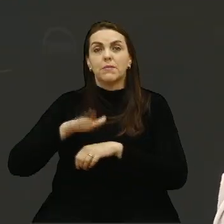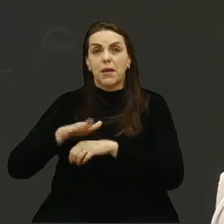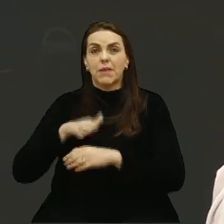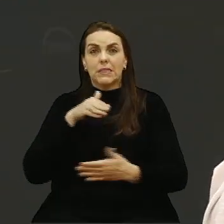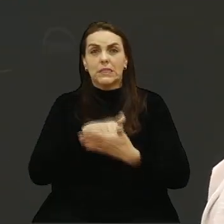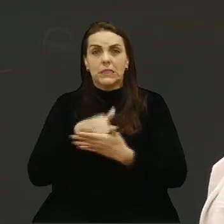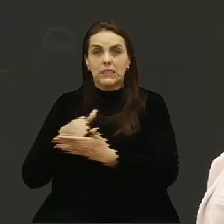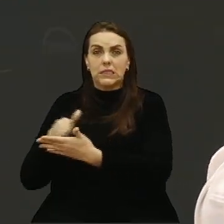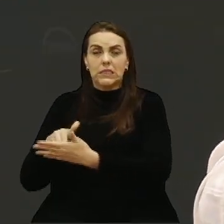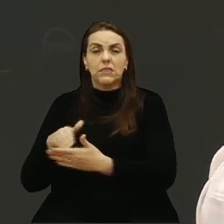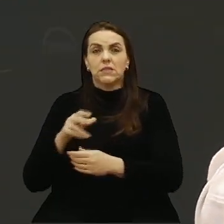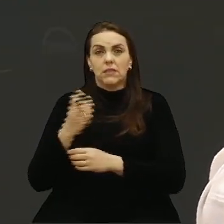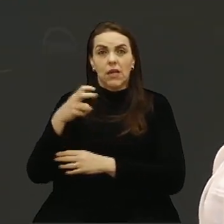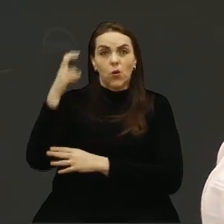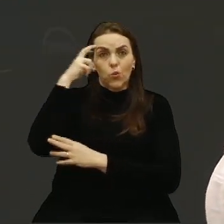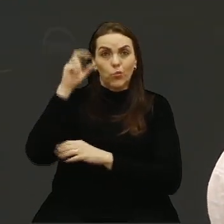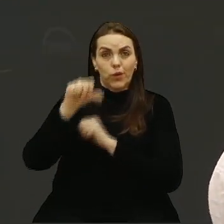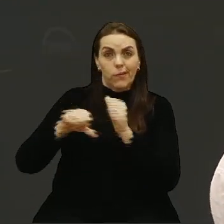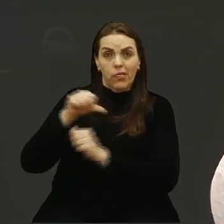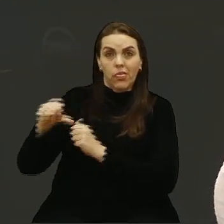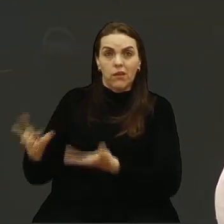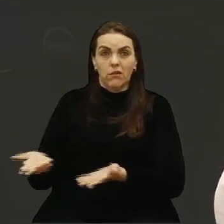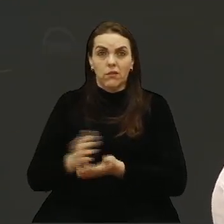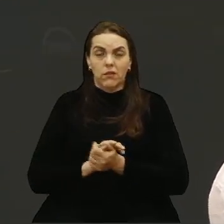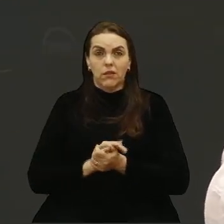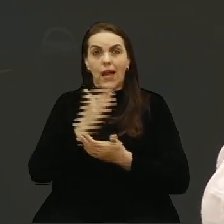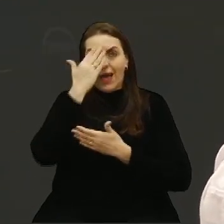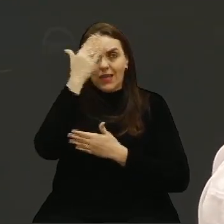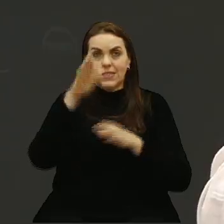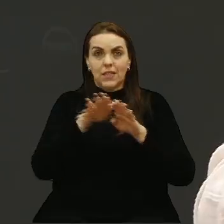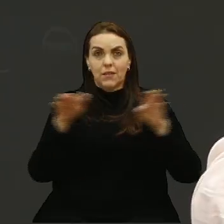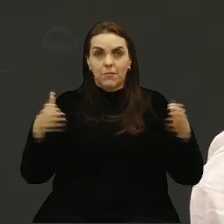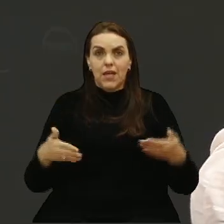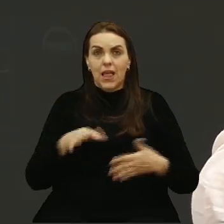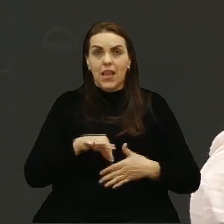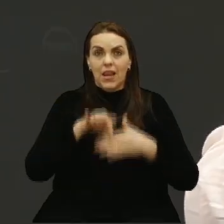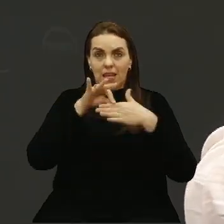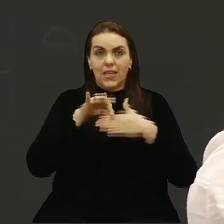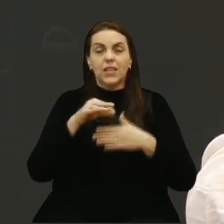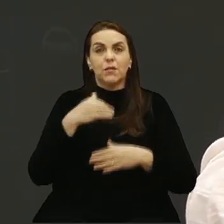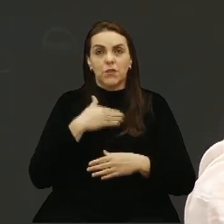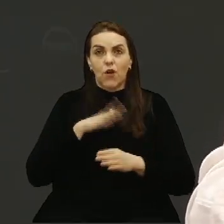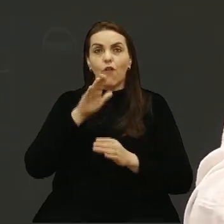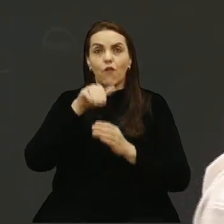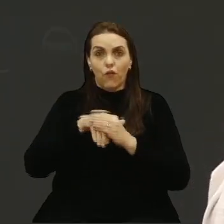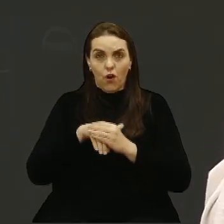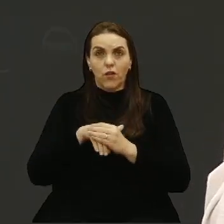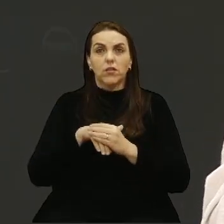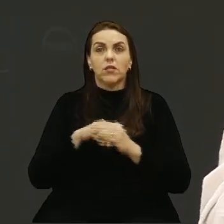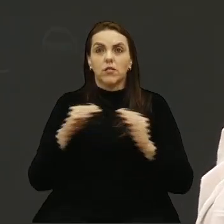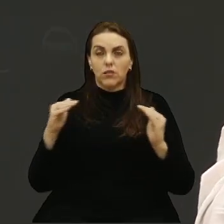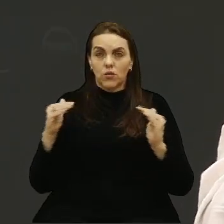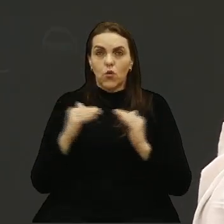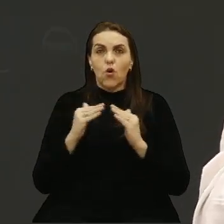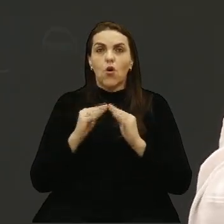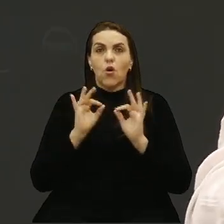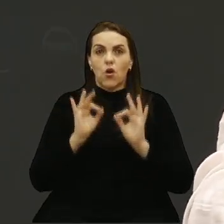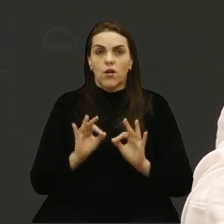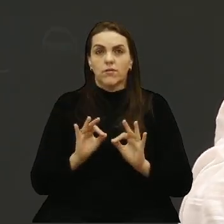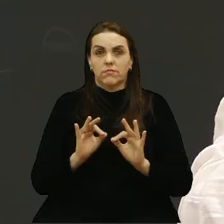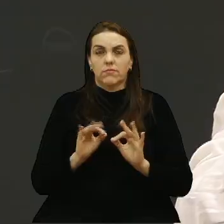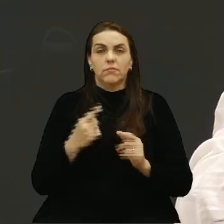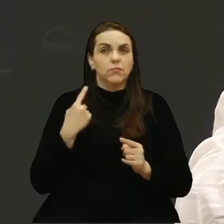de cultura. Por isso, a nossa bancada, agradecer a minha líder que me designou para decidir esse voto, vota favorável. Porque